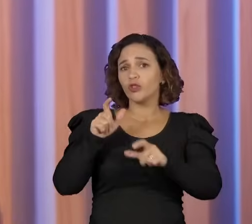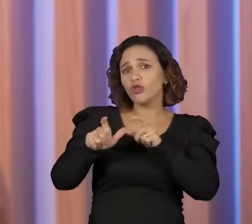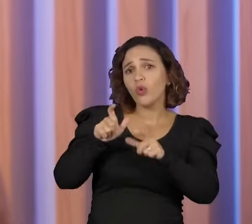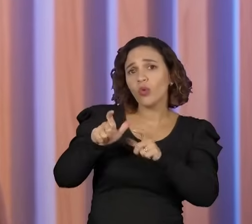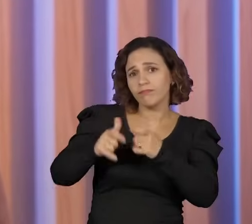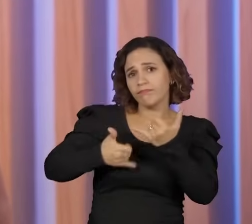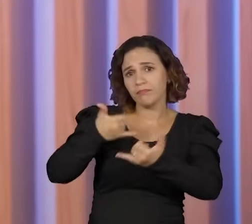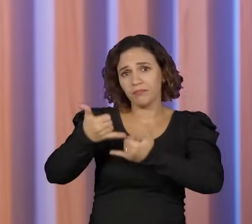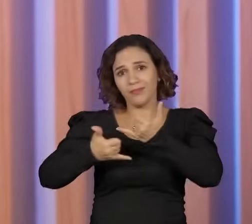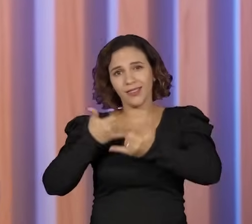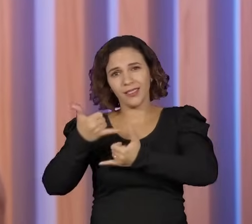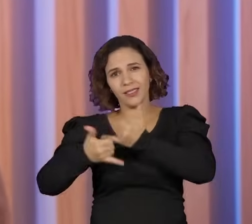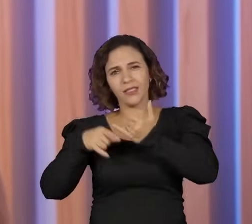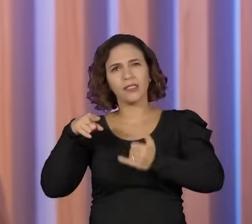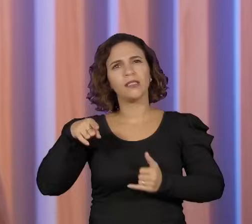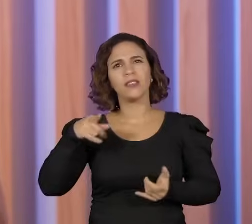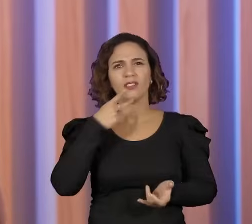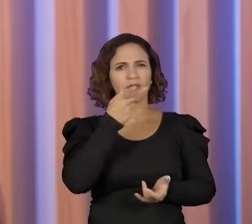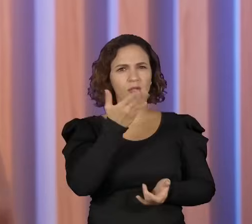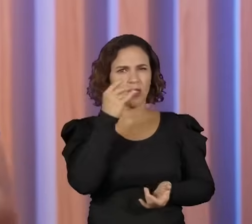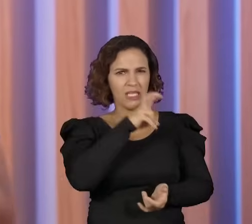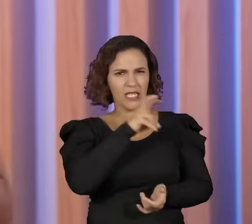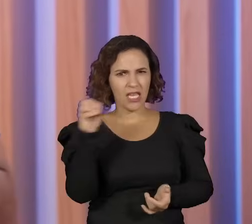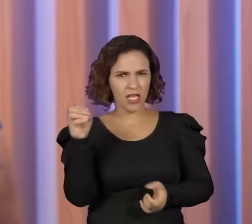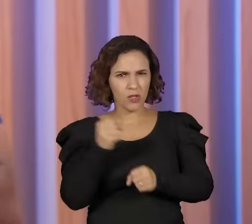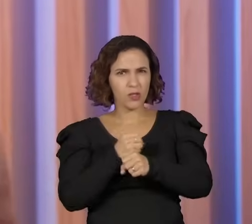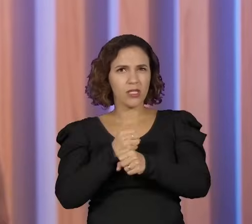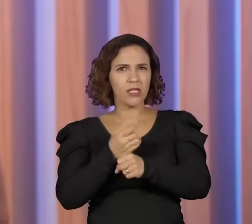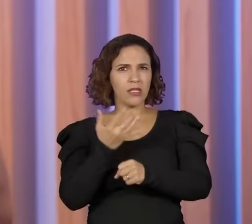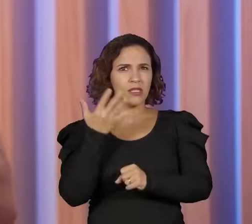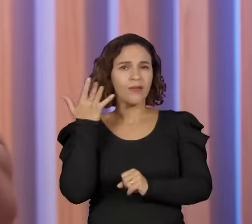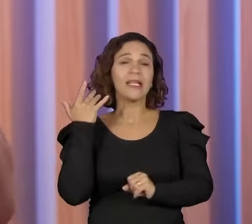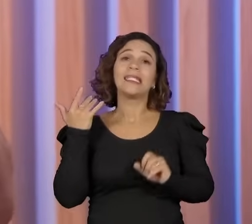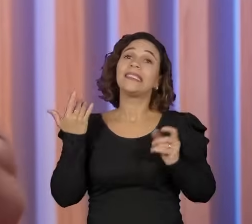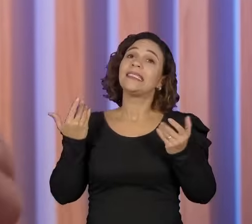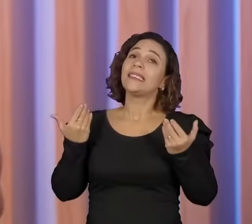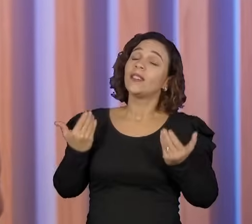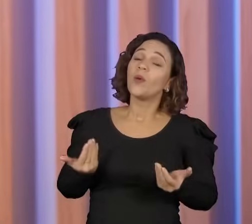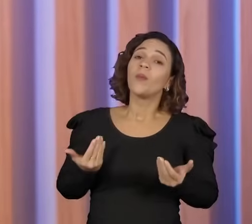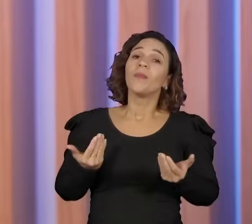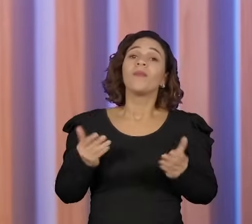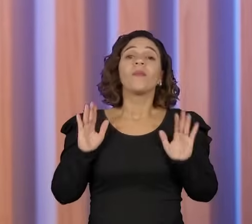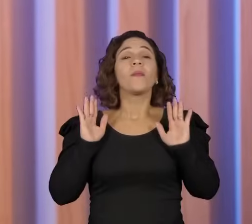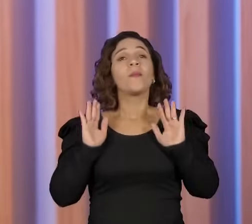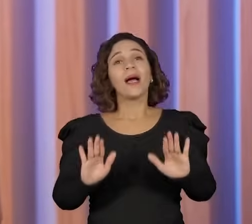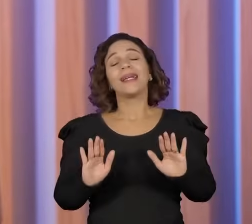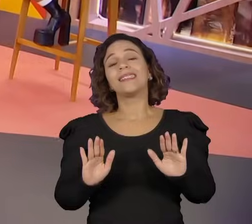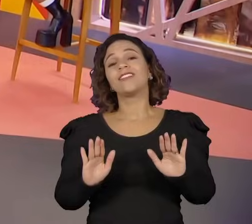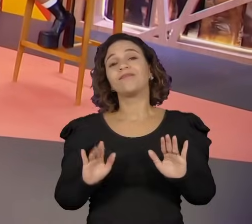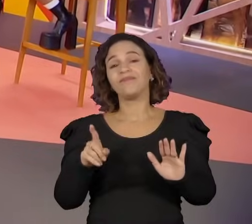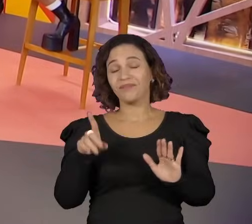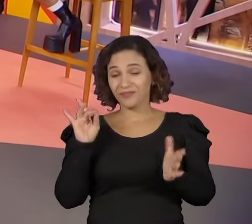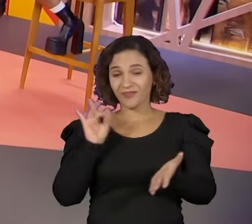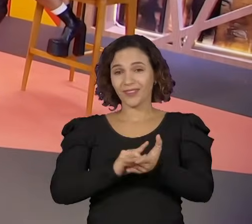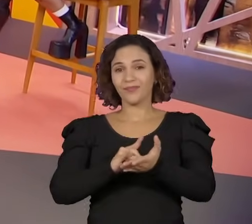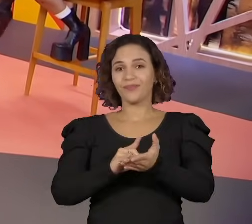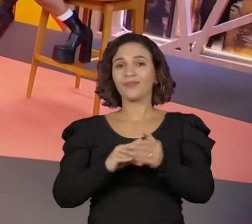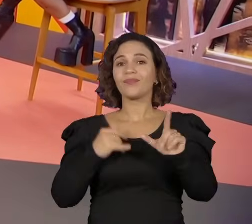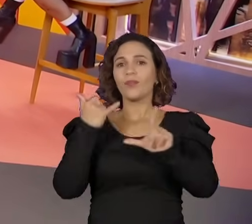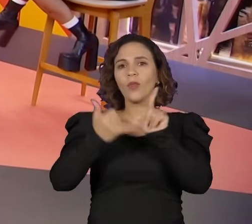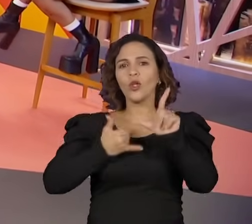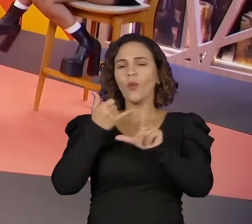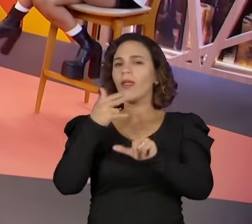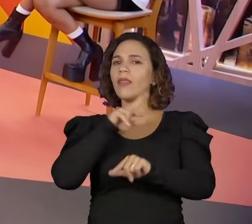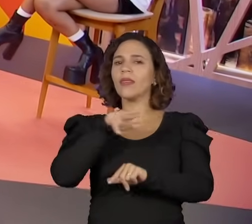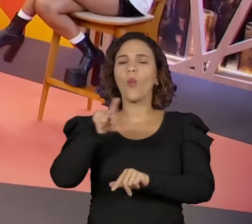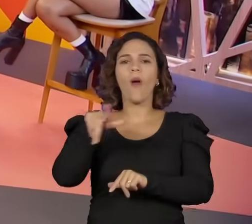lúdico, né? Lá, você falou de 500 anos. Então, primeiro que era um lúdico que não era popular,